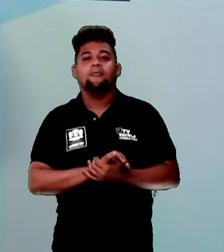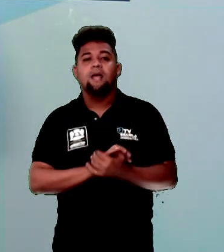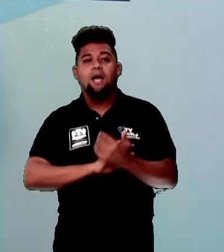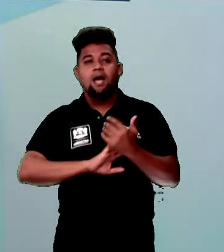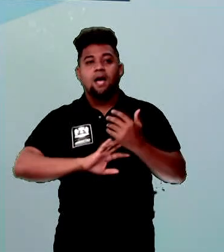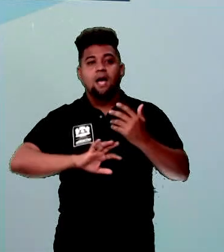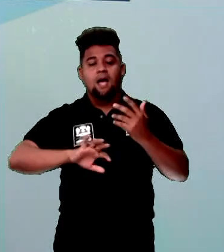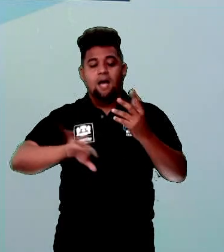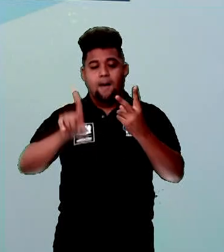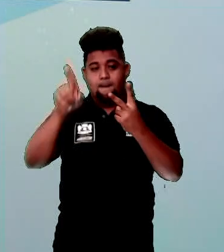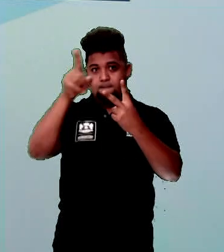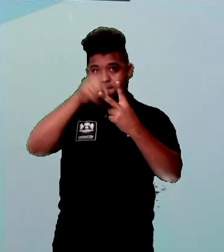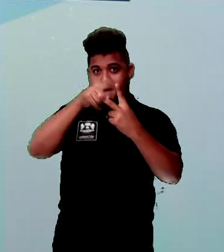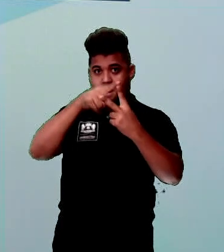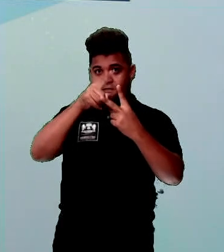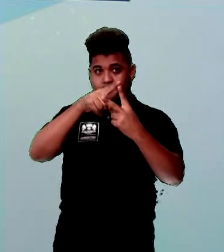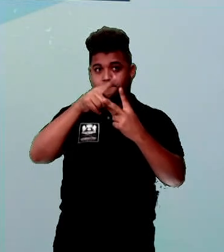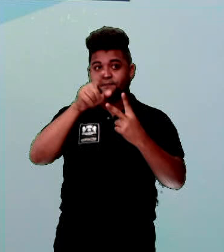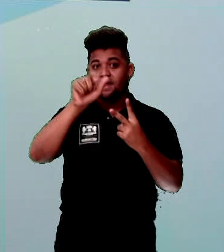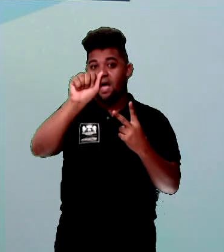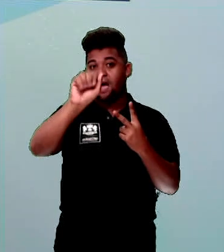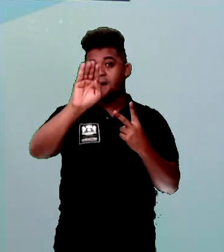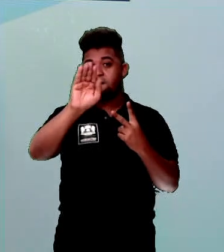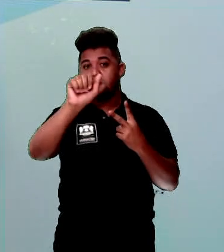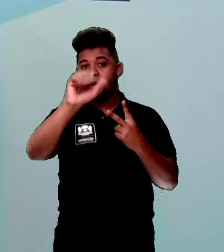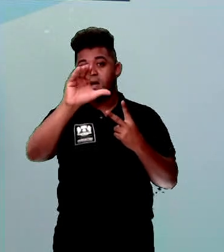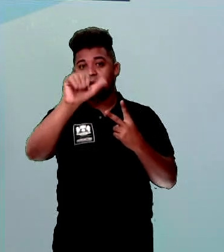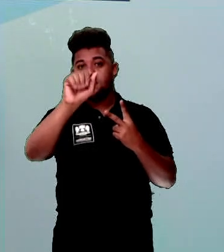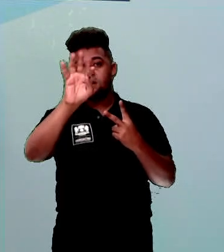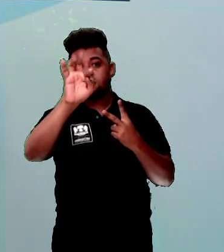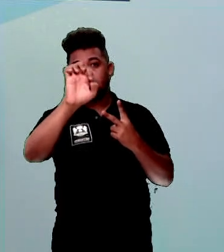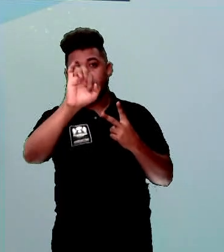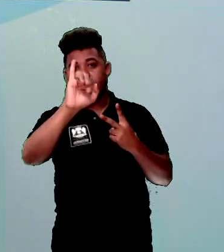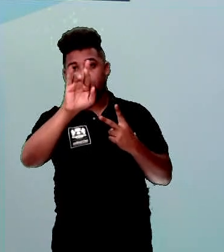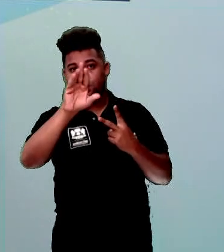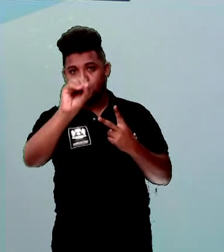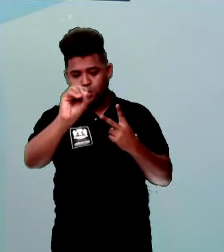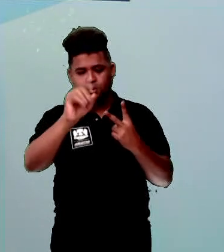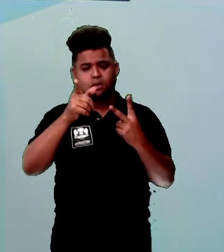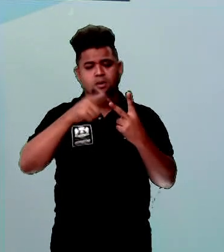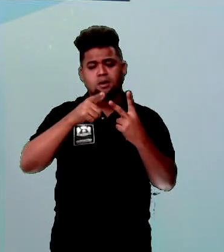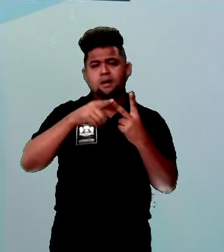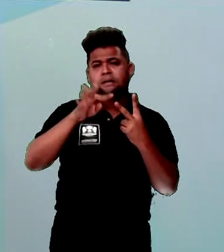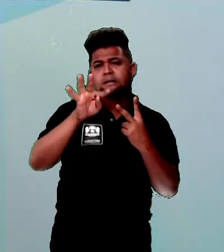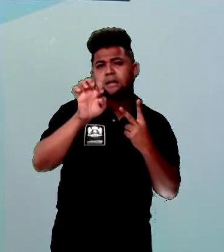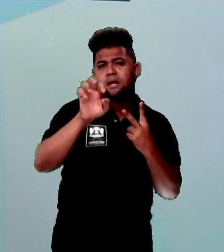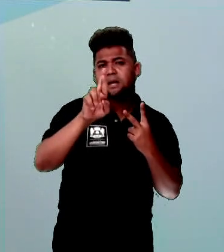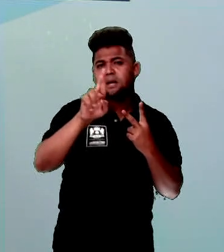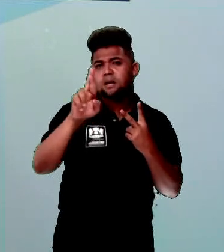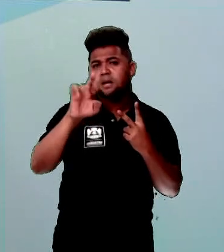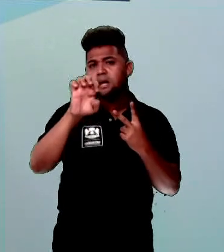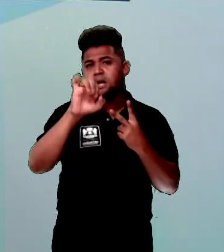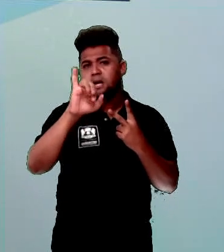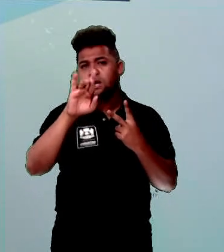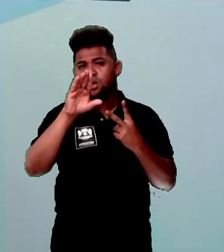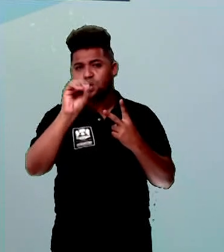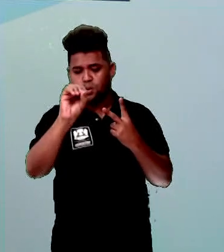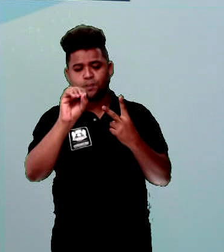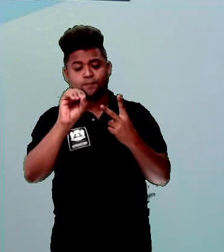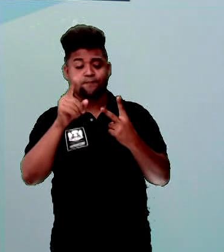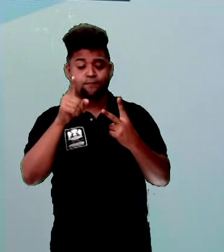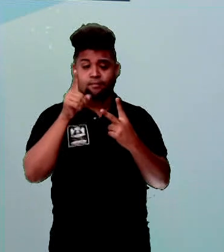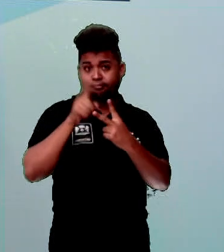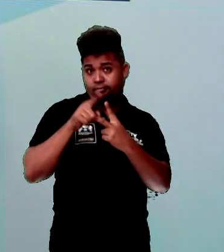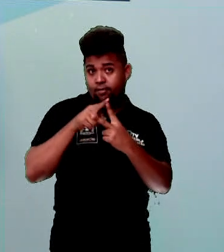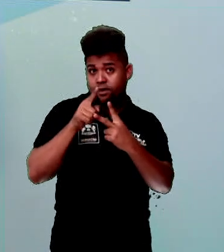temos a palavra abacateiro e temos a palavra terreiro. Vamos ver agora quais são as